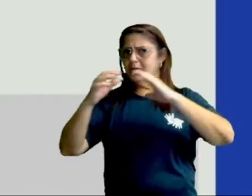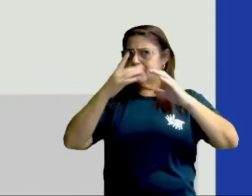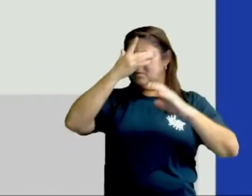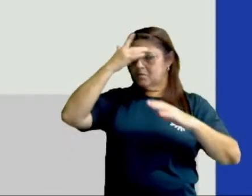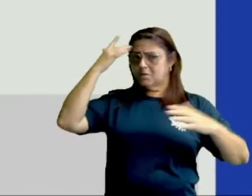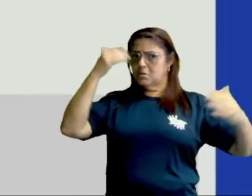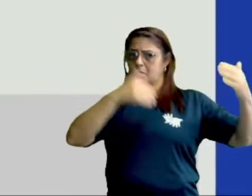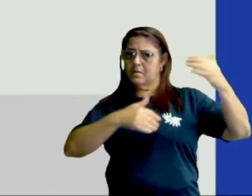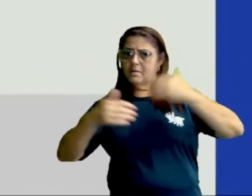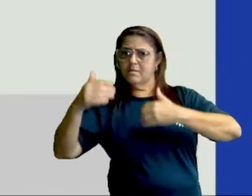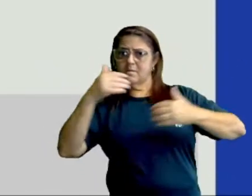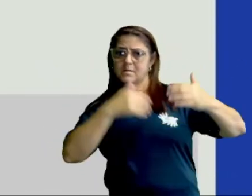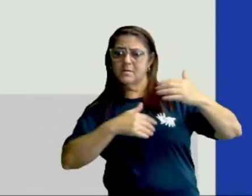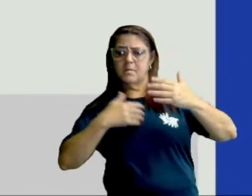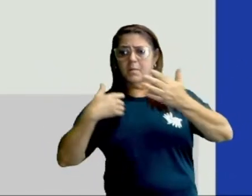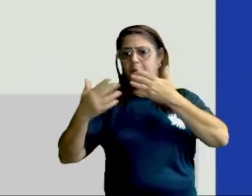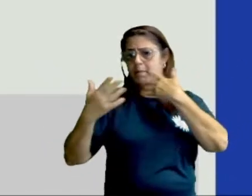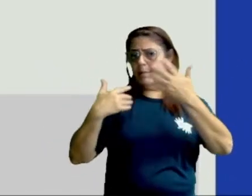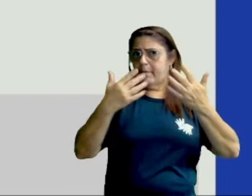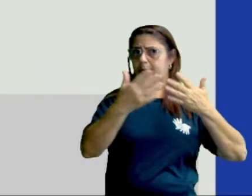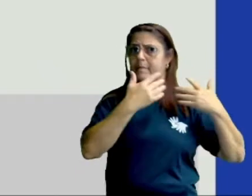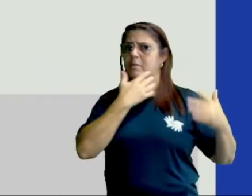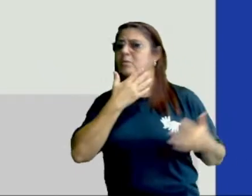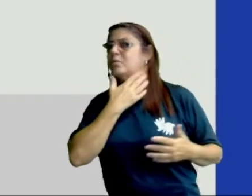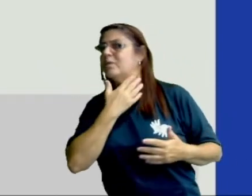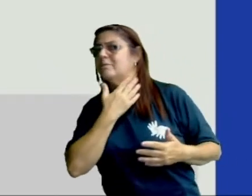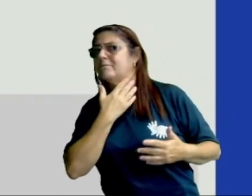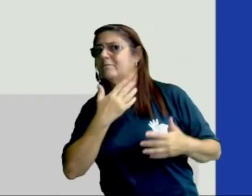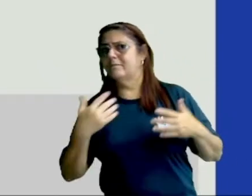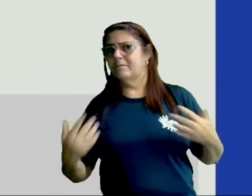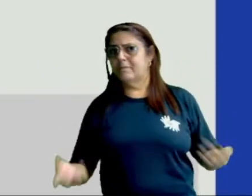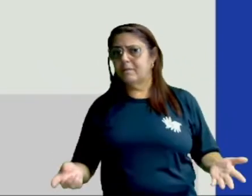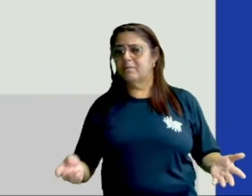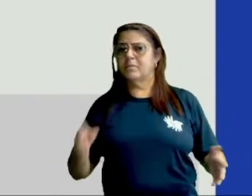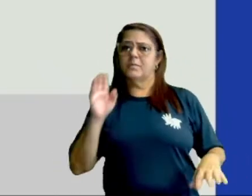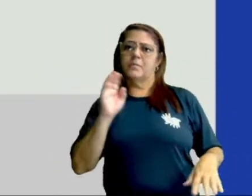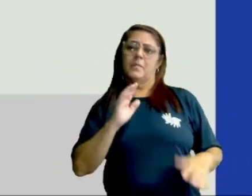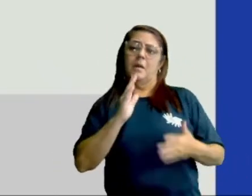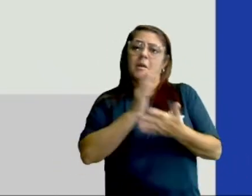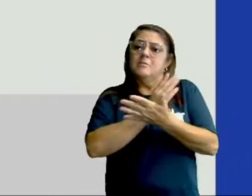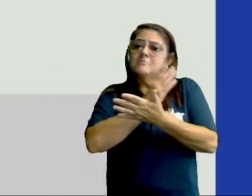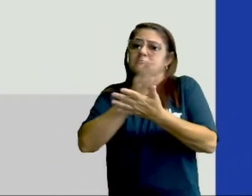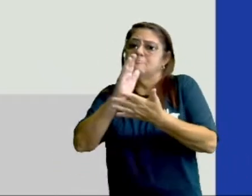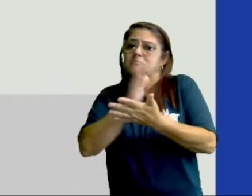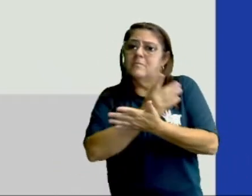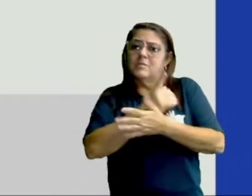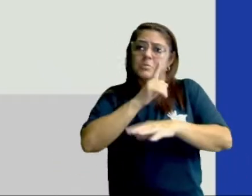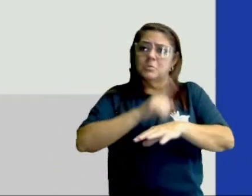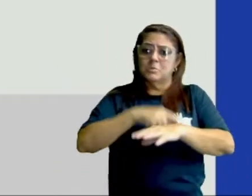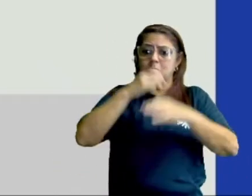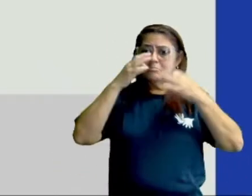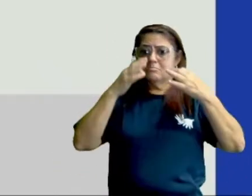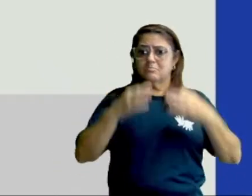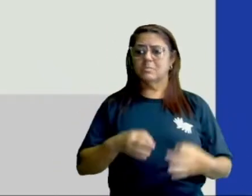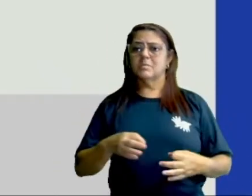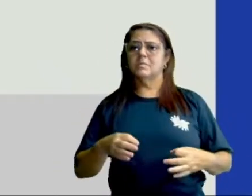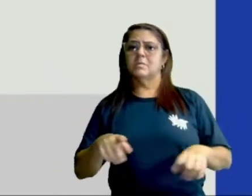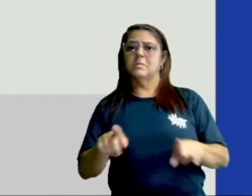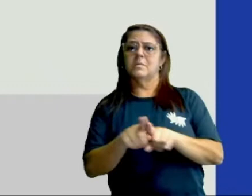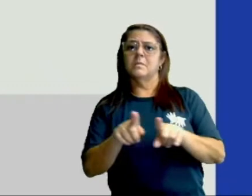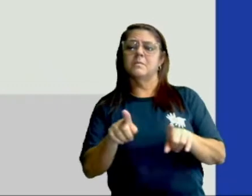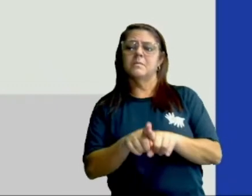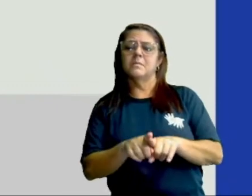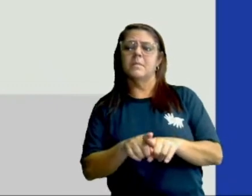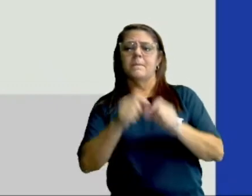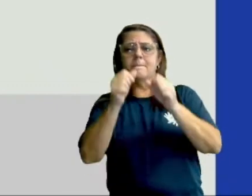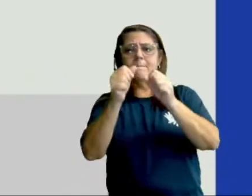que participam da conversa. E na maioria dessas conversas, elas acontecem em tempo real. E também, gente,